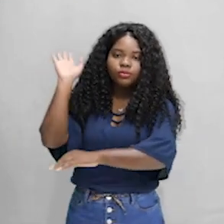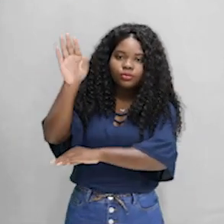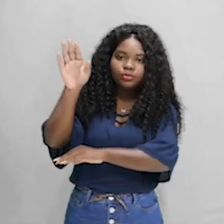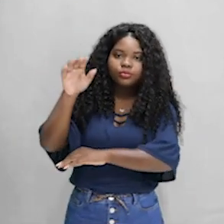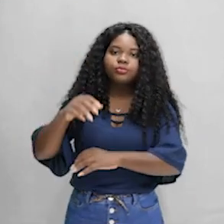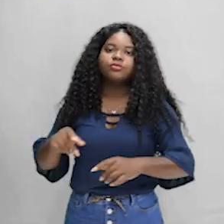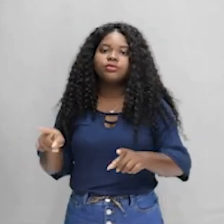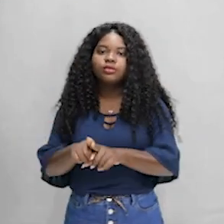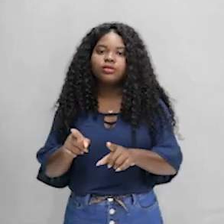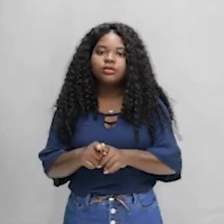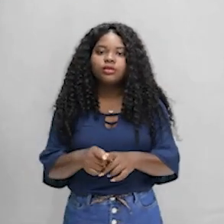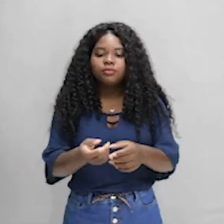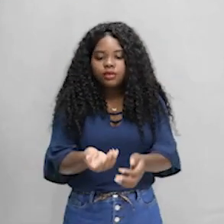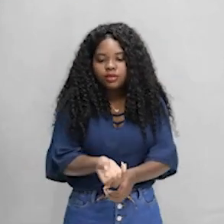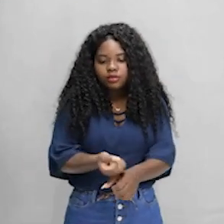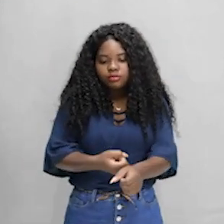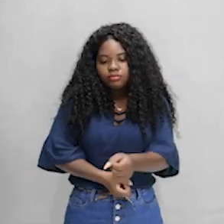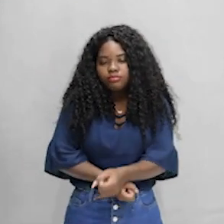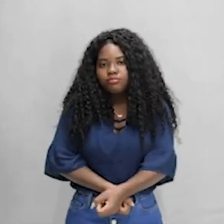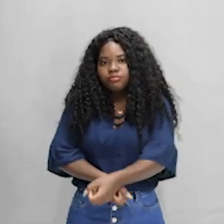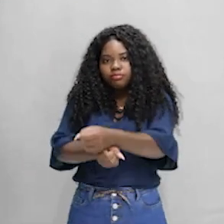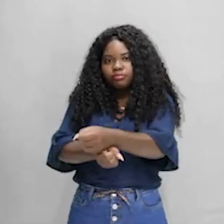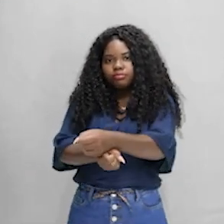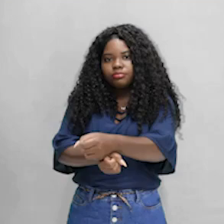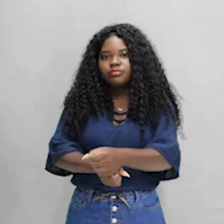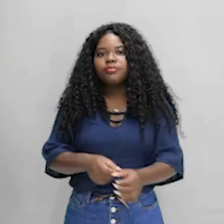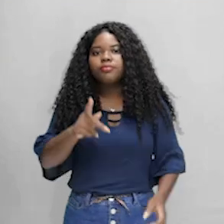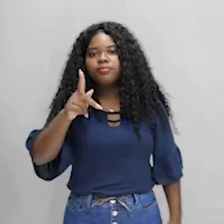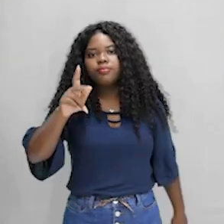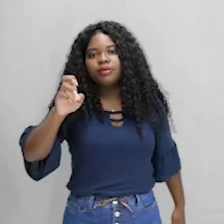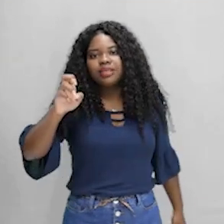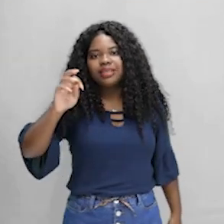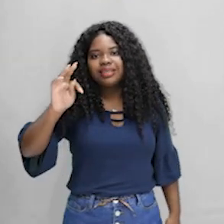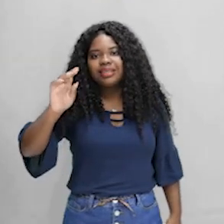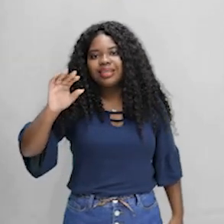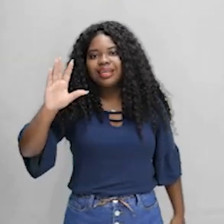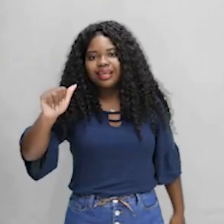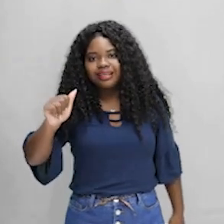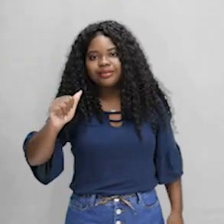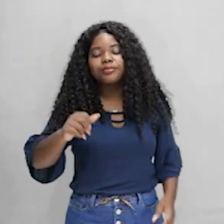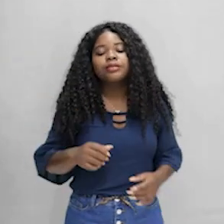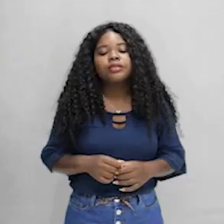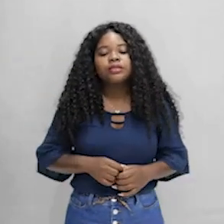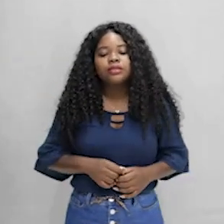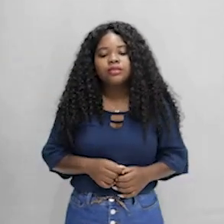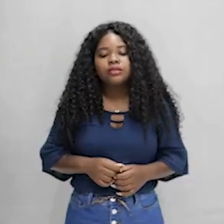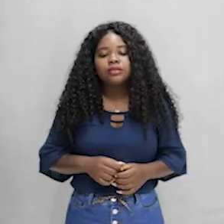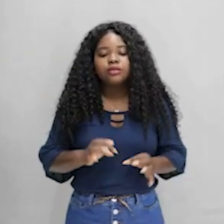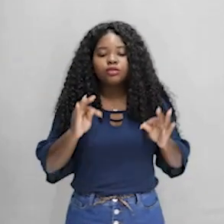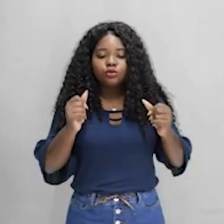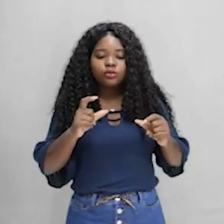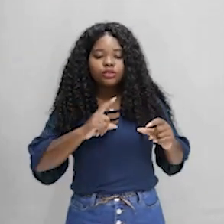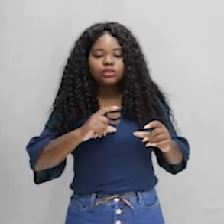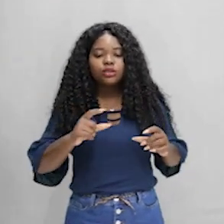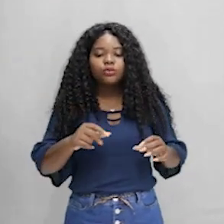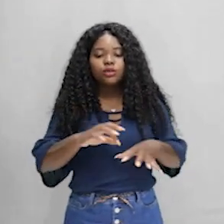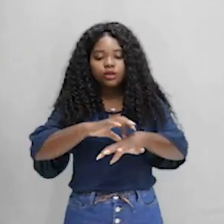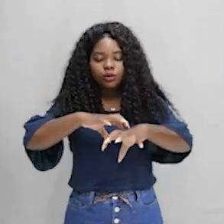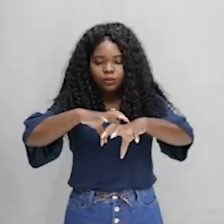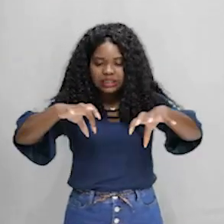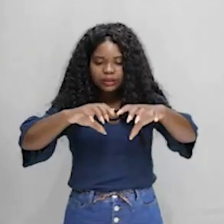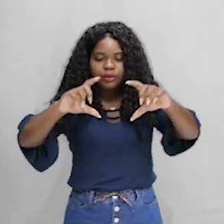a peteca. Todas são modalidades que são divididas por uma rede. Não existe